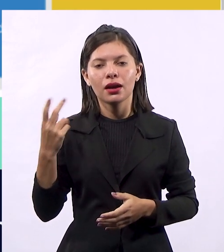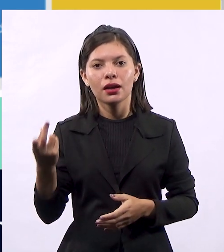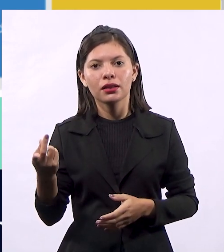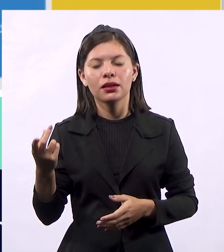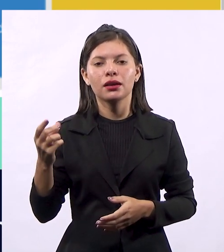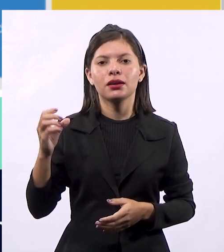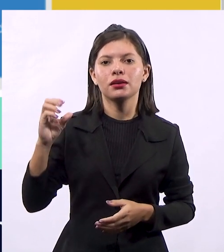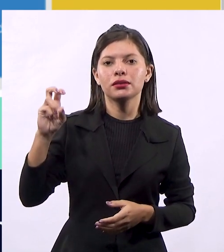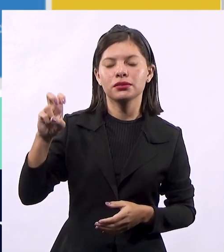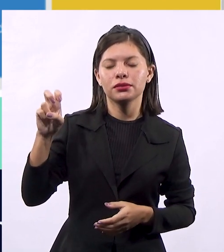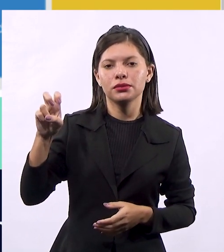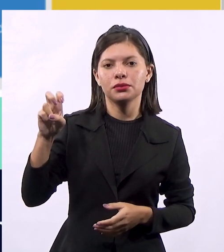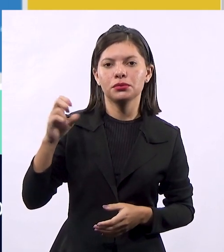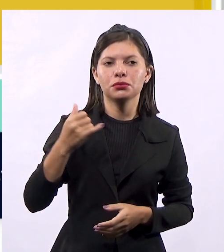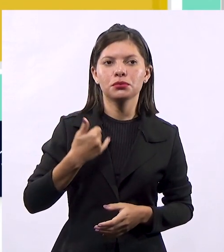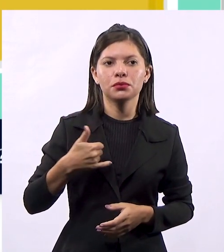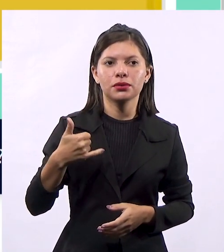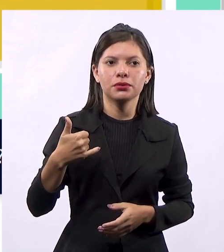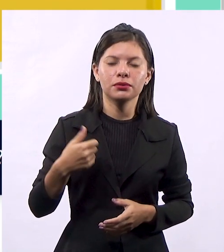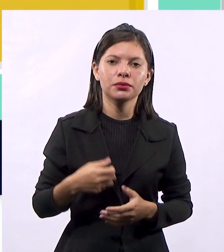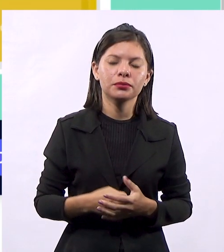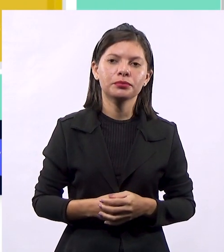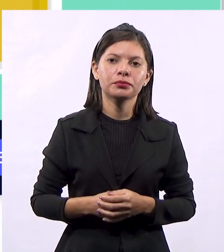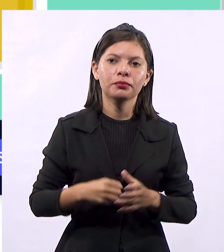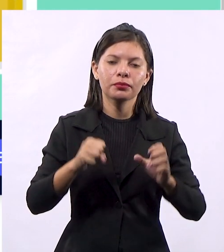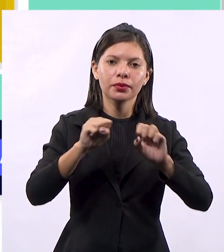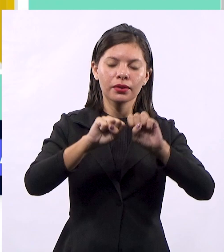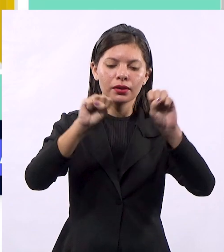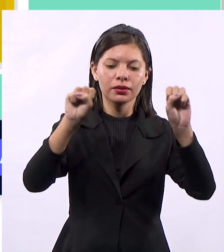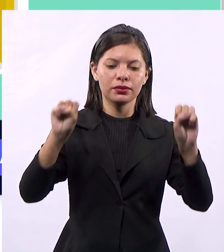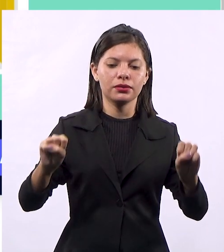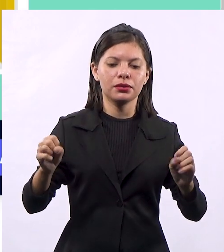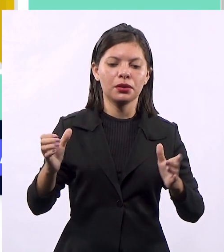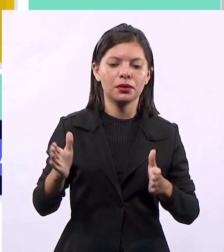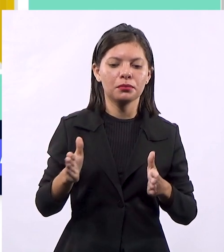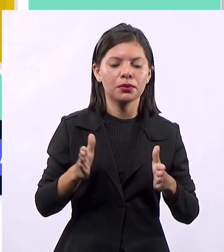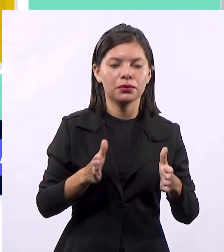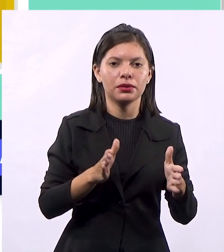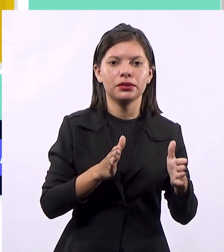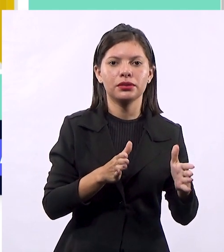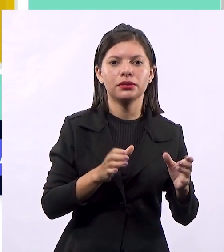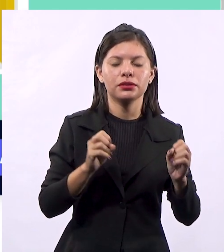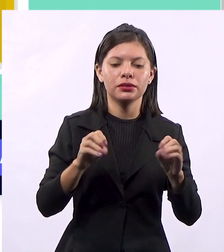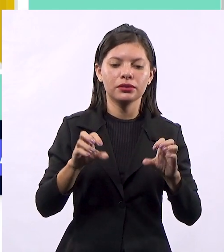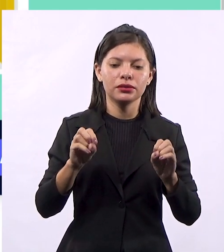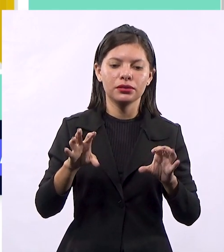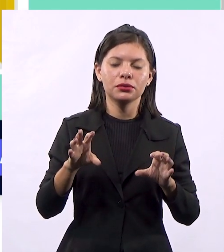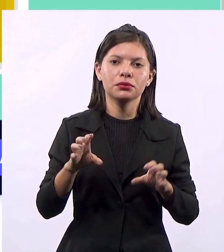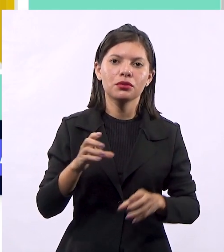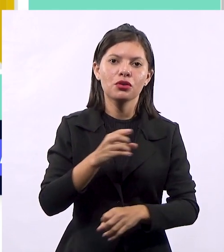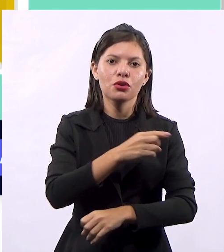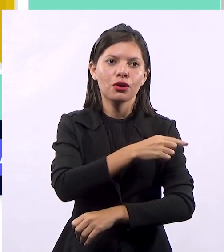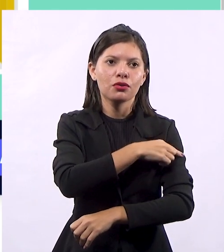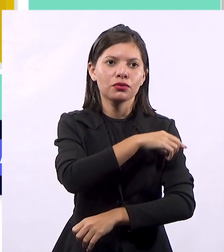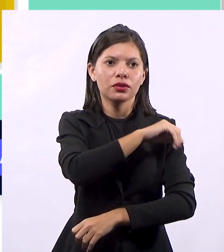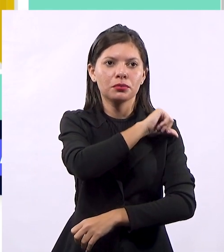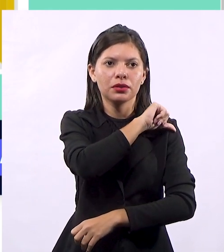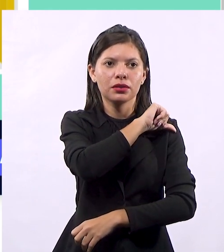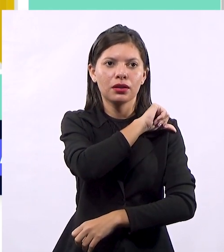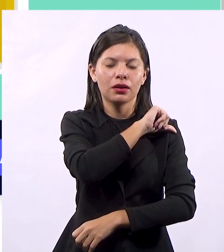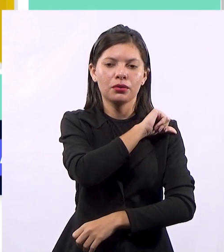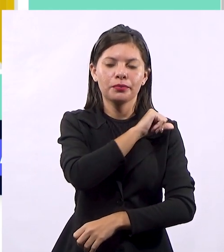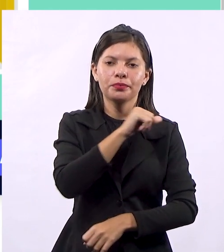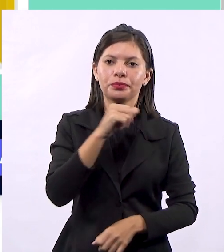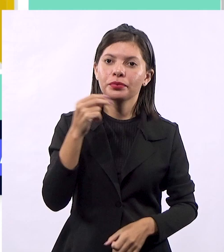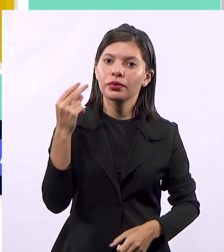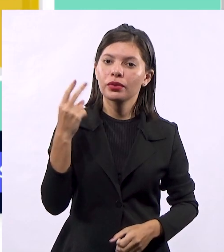5 anos e 11 meses. A partir dessa idade, o sistema se organiza para o ensino